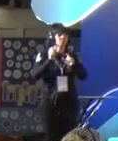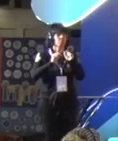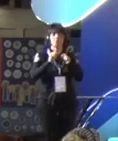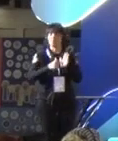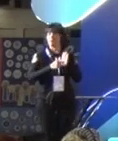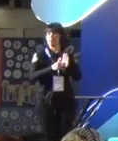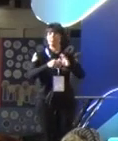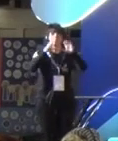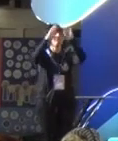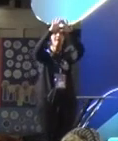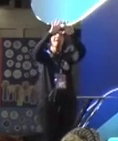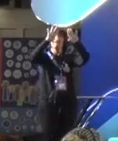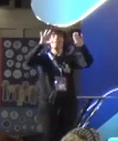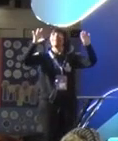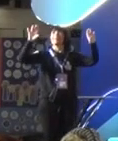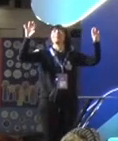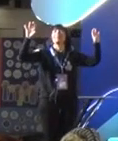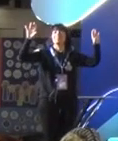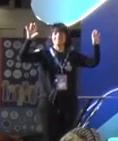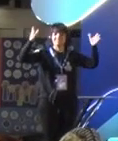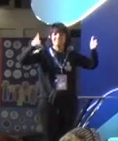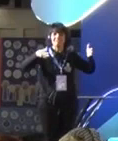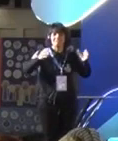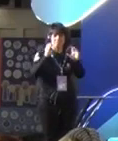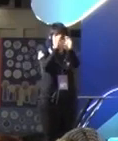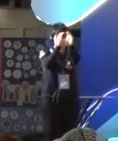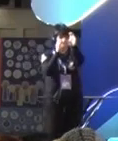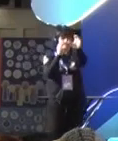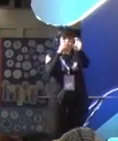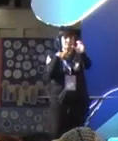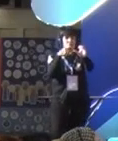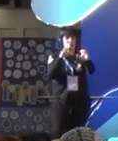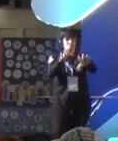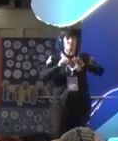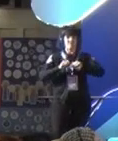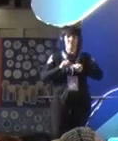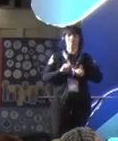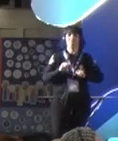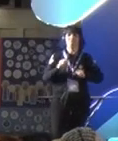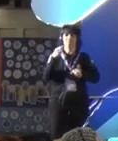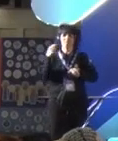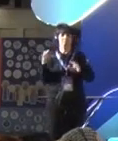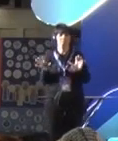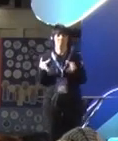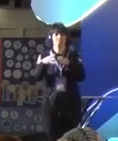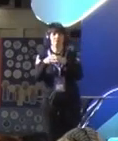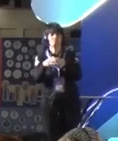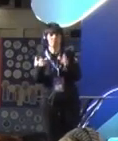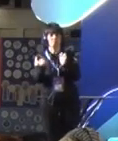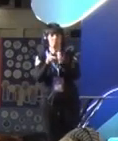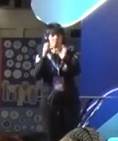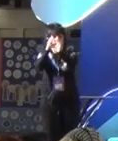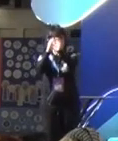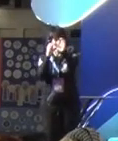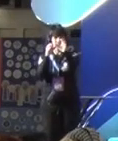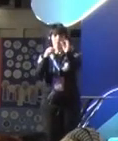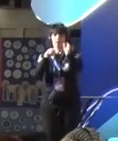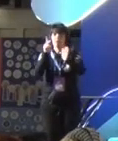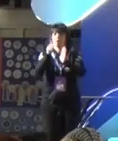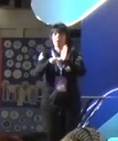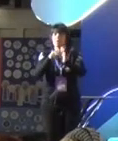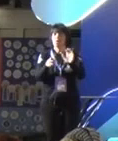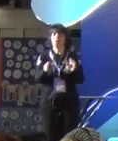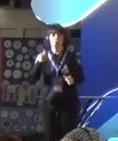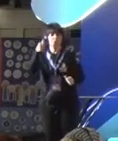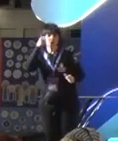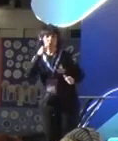mostrar o céu. Essa luneta telescópio nós ganhamos da IAU, União Internacional de Astronomia. Um projeto de